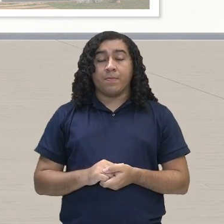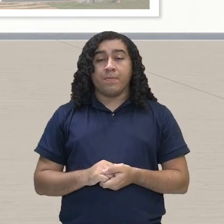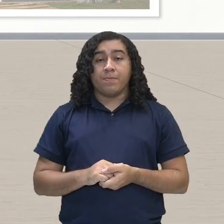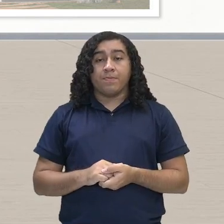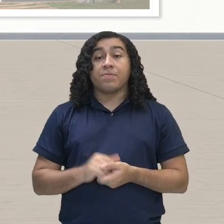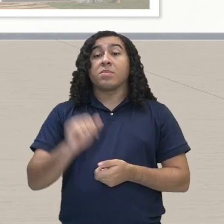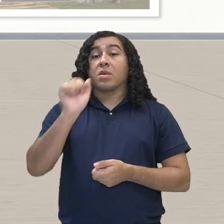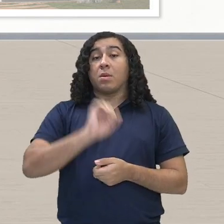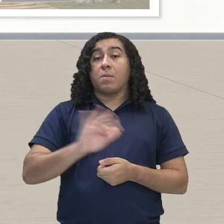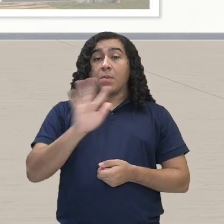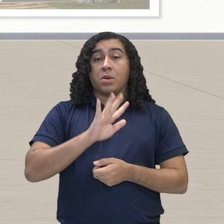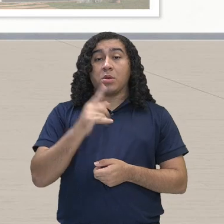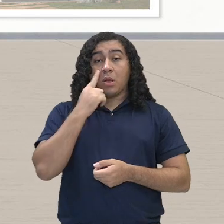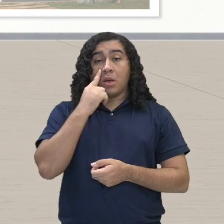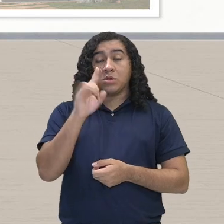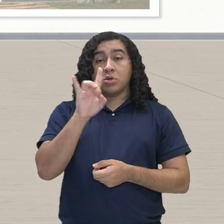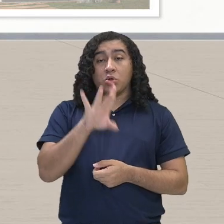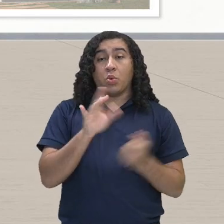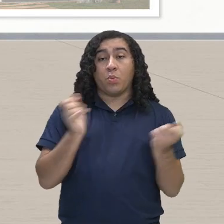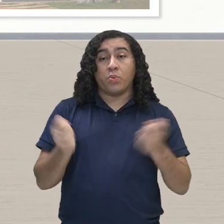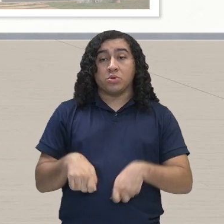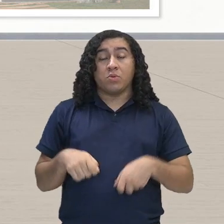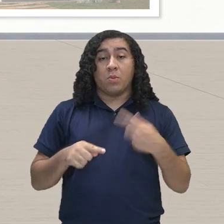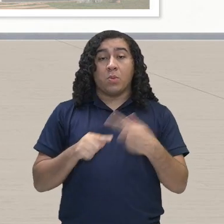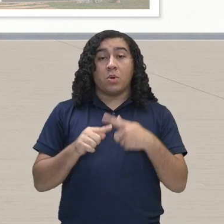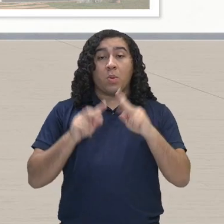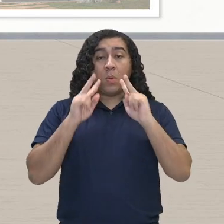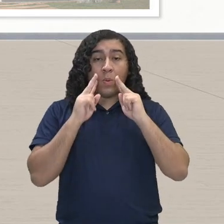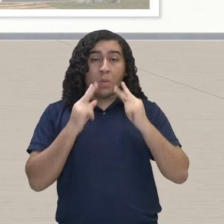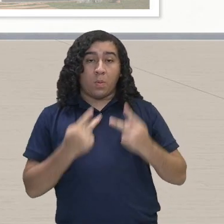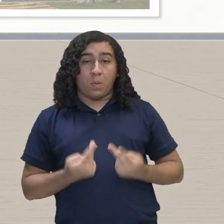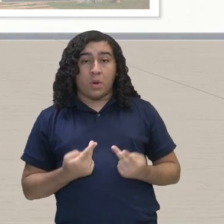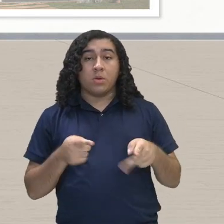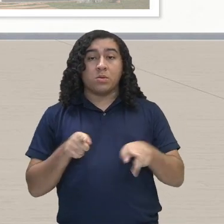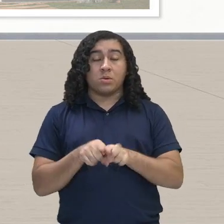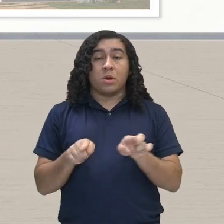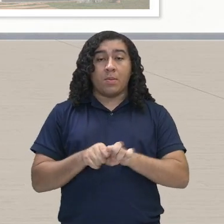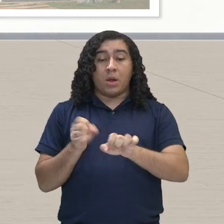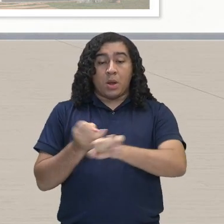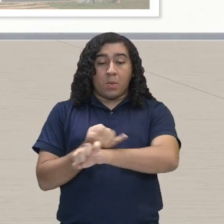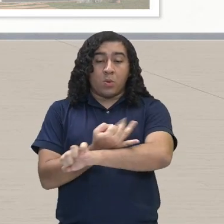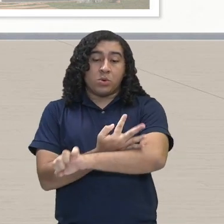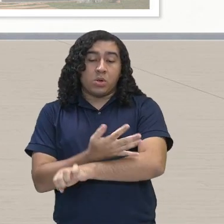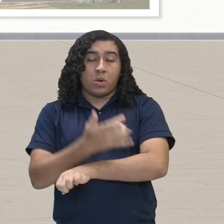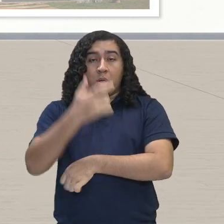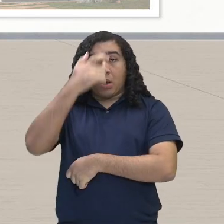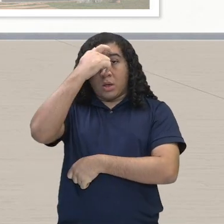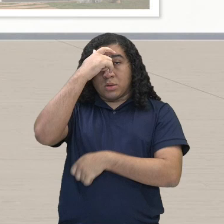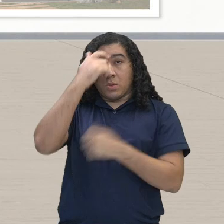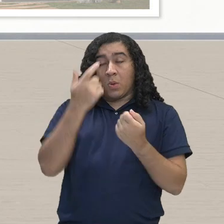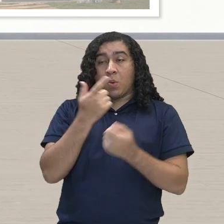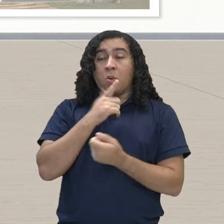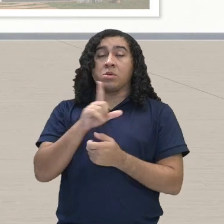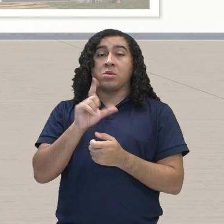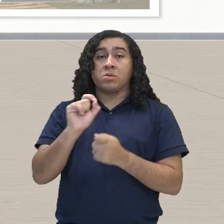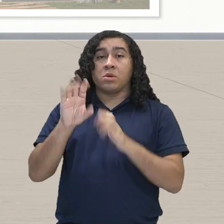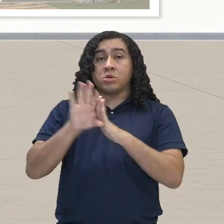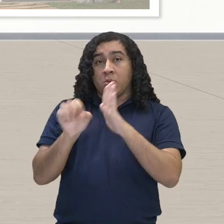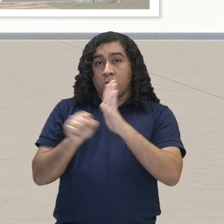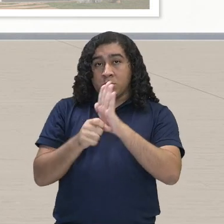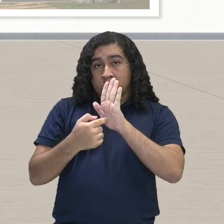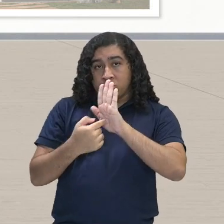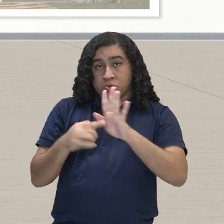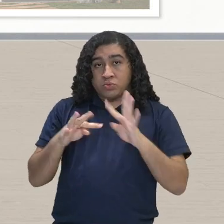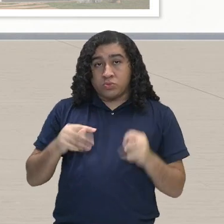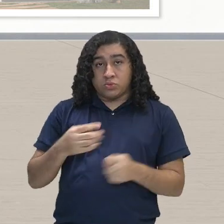da razão, além da emoção, ele conseguiu simbolizar aquilo que ele